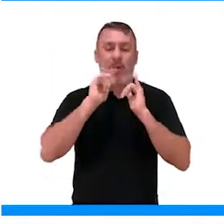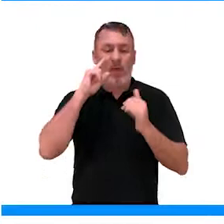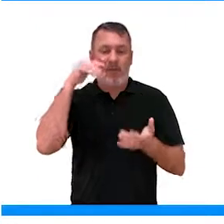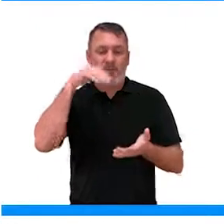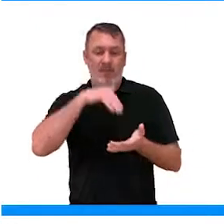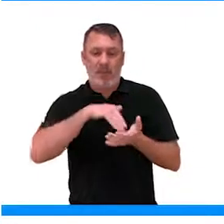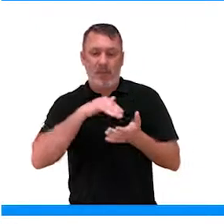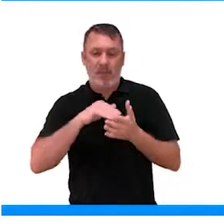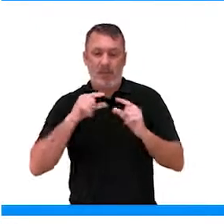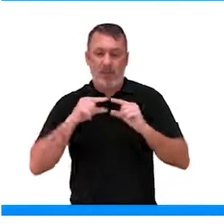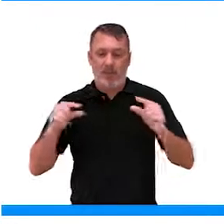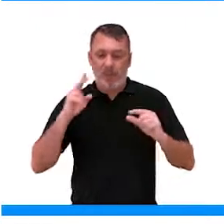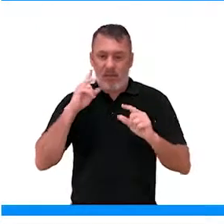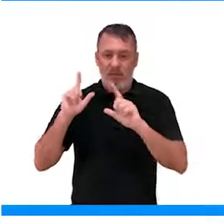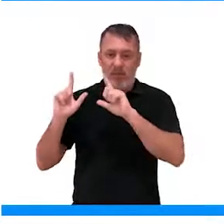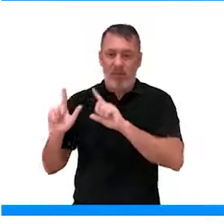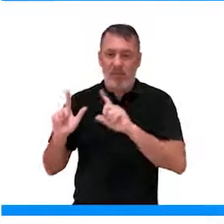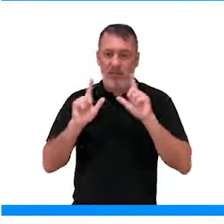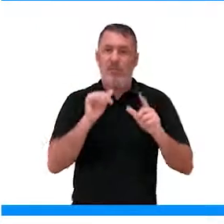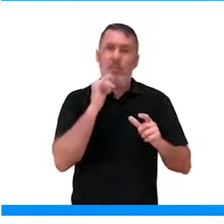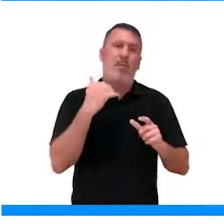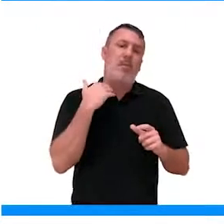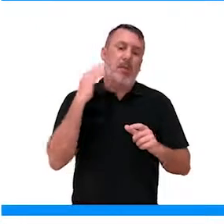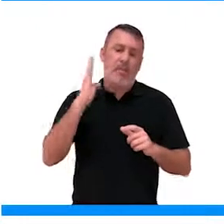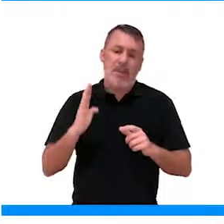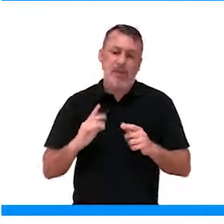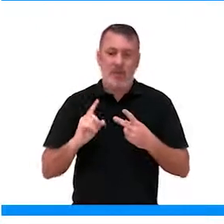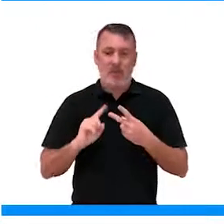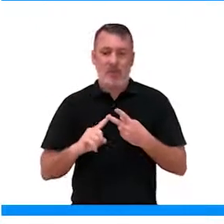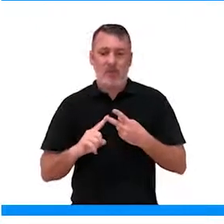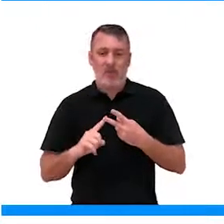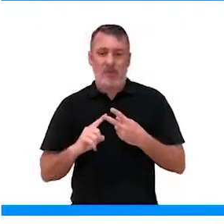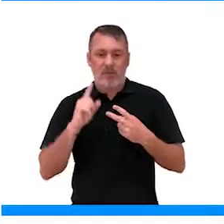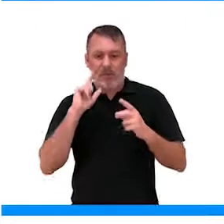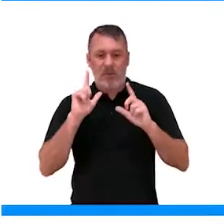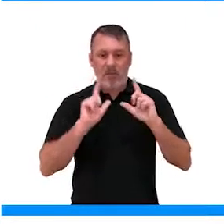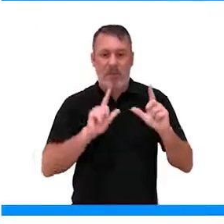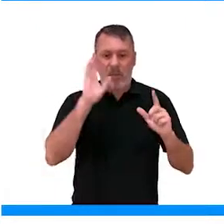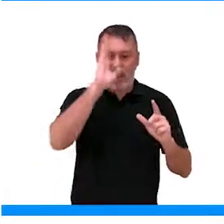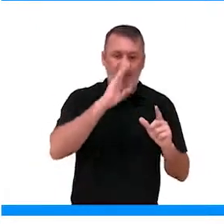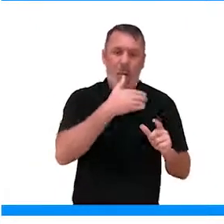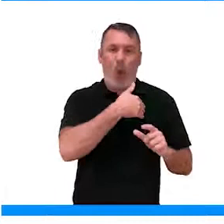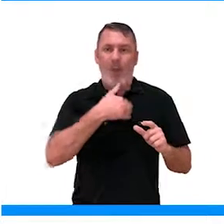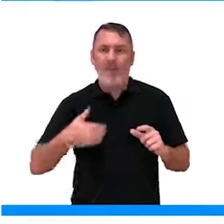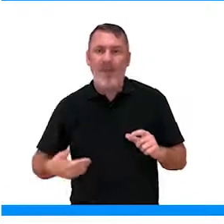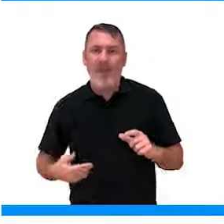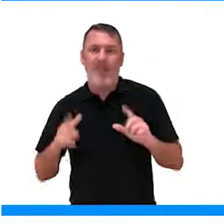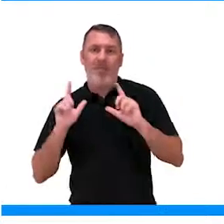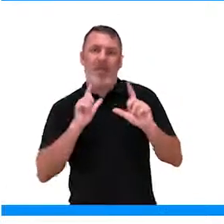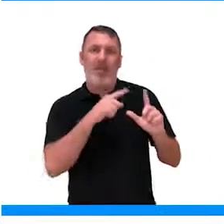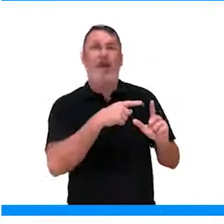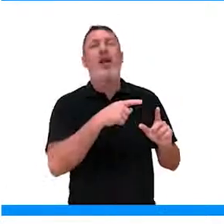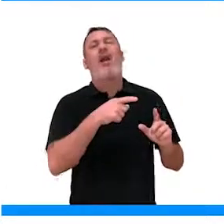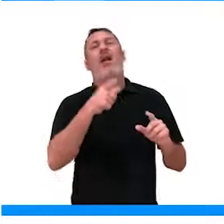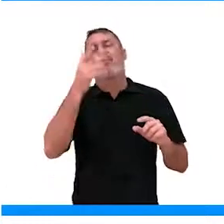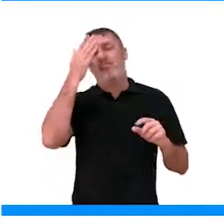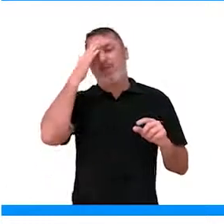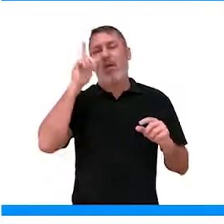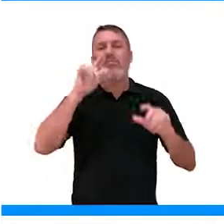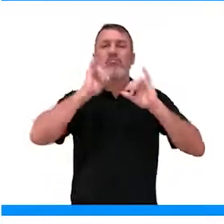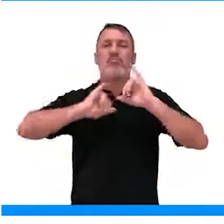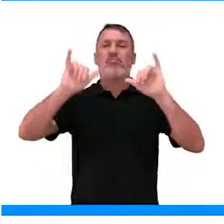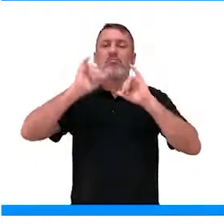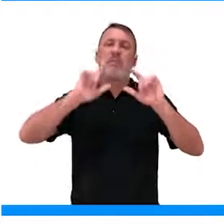publicitário. É tanto que ali embaixo a gente tem alguns slogans, né, como do Banco do Brasil, a gente tem ali Brasil, mas todo seu. Então